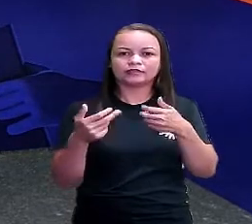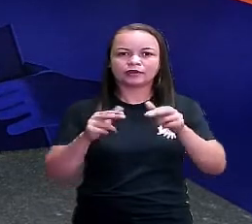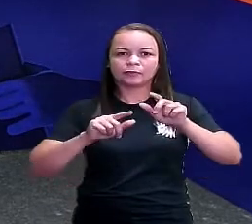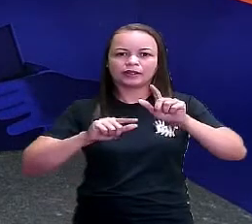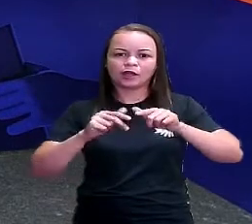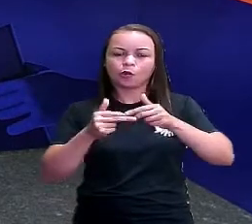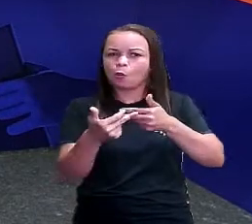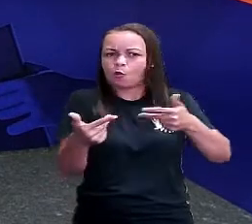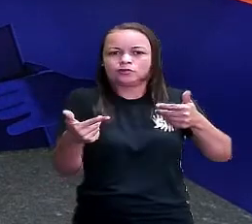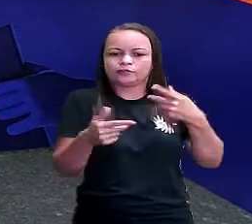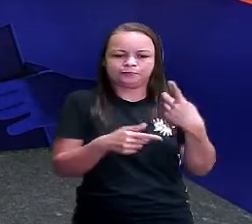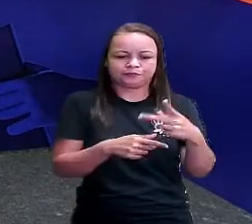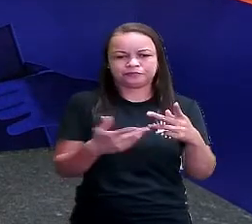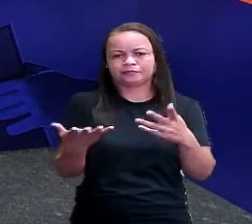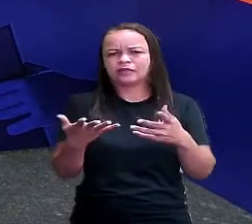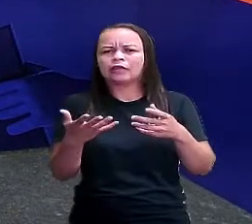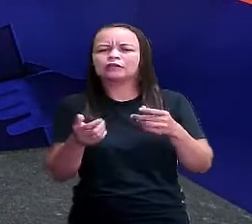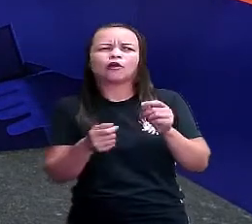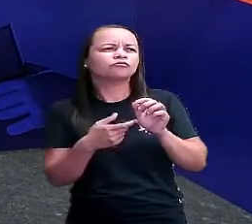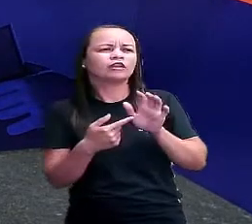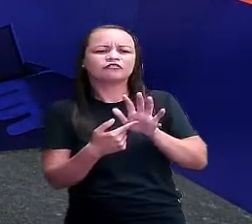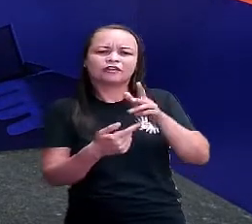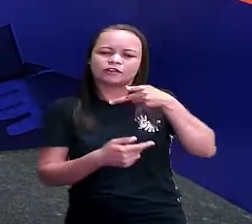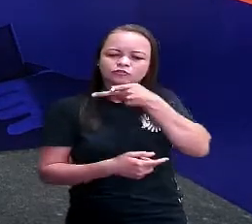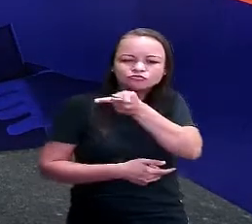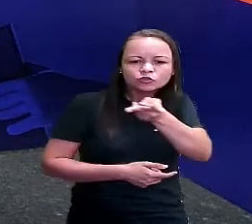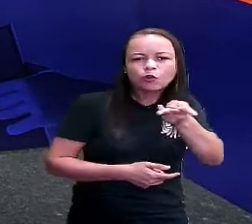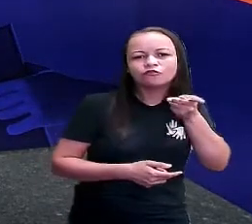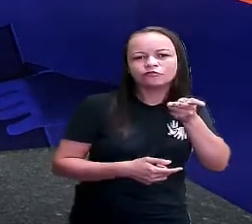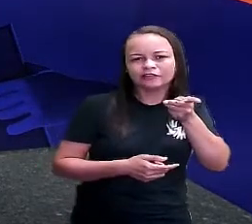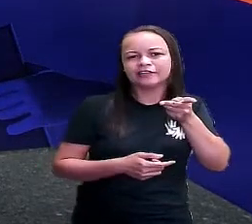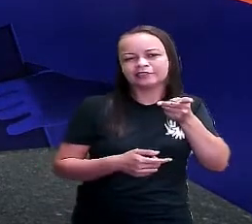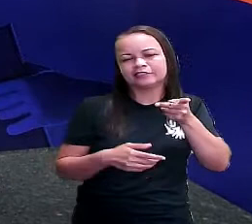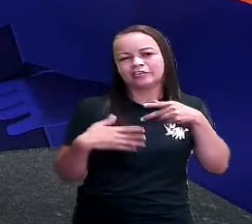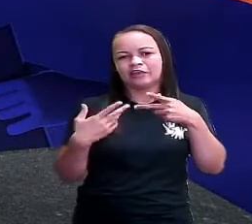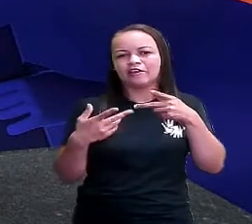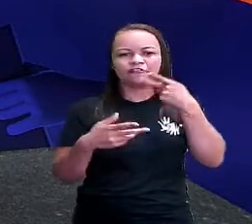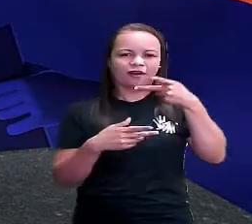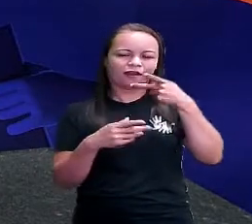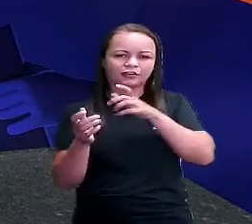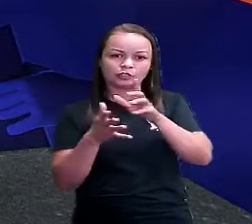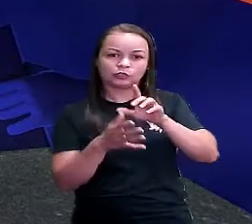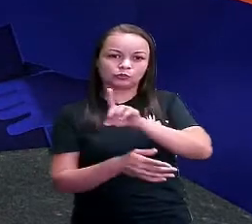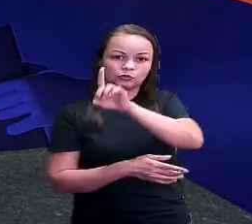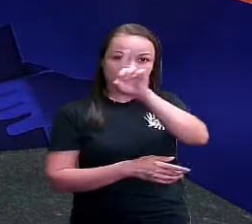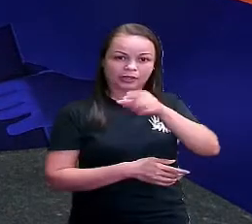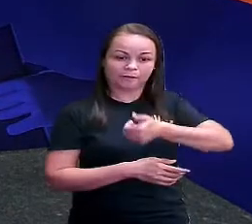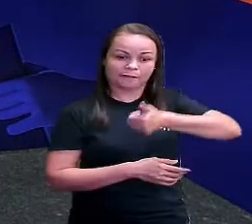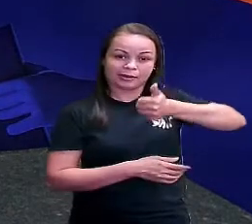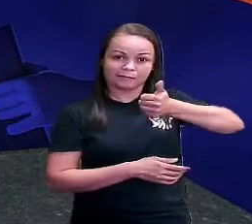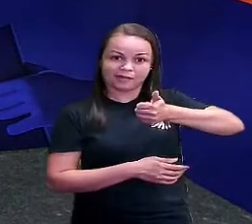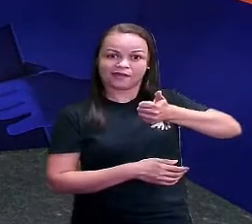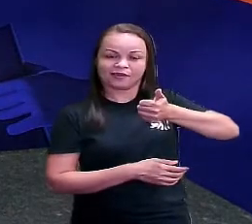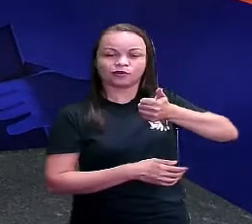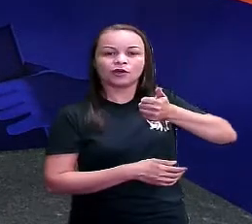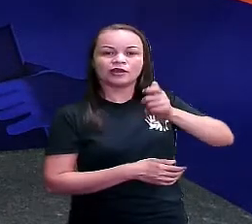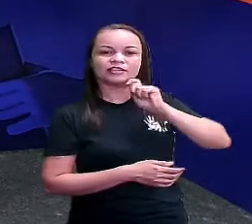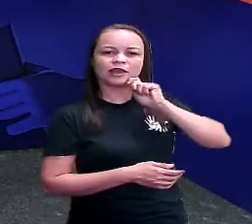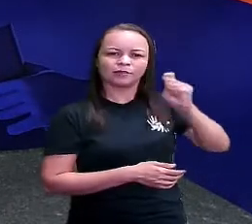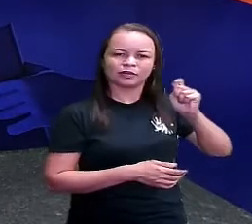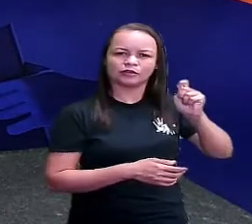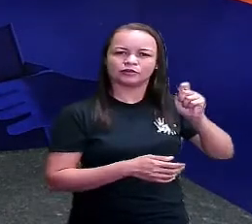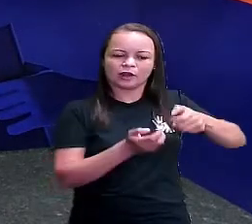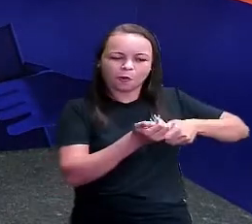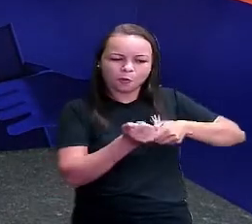neles. Então, enviavam convites dizendo que no dia 1º de abril ia ser comemorado o Ano Novo